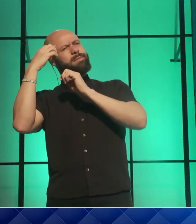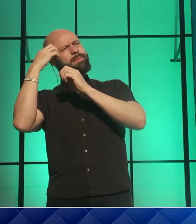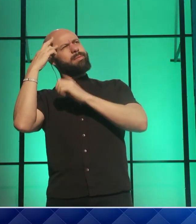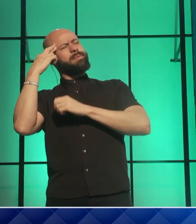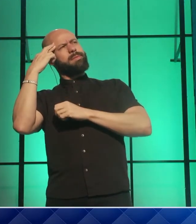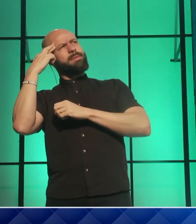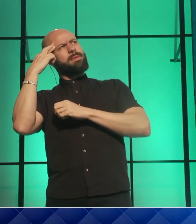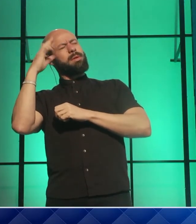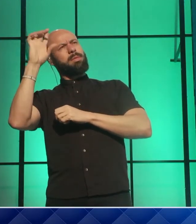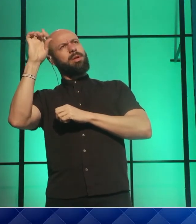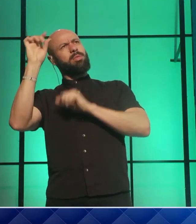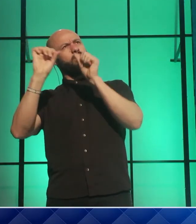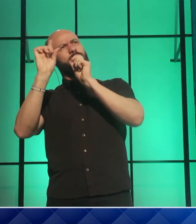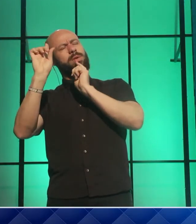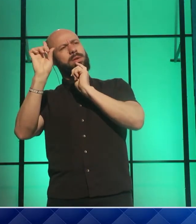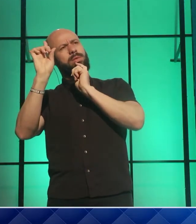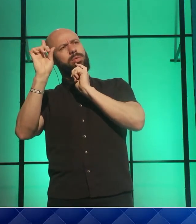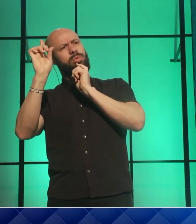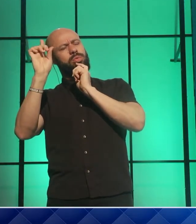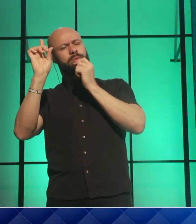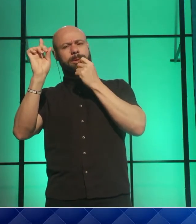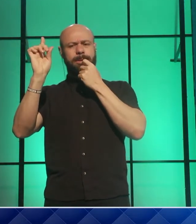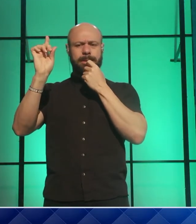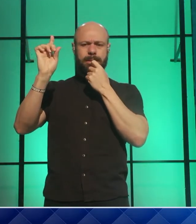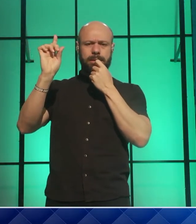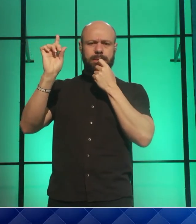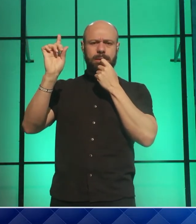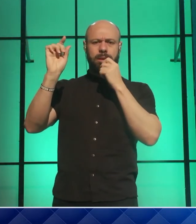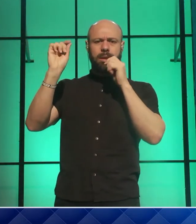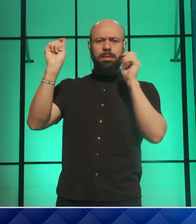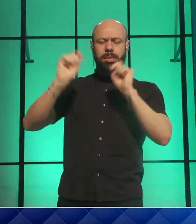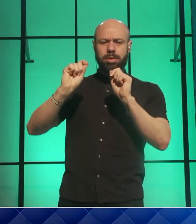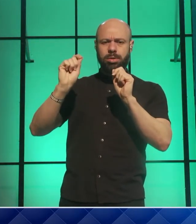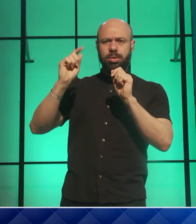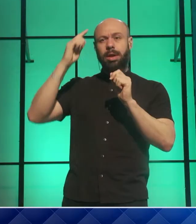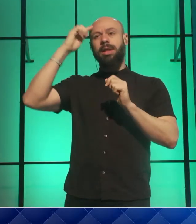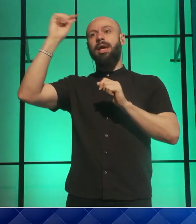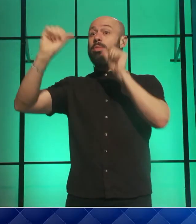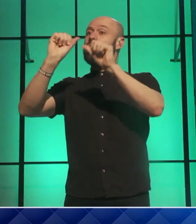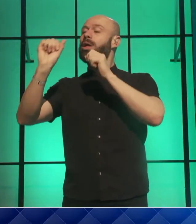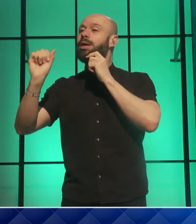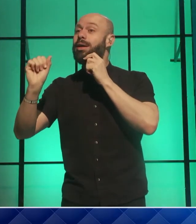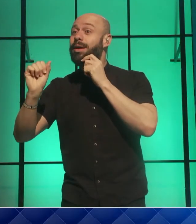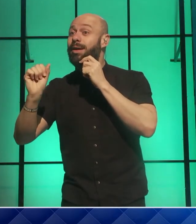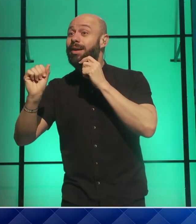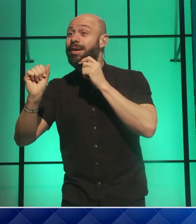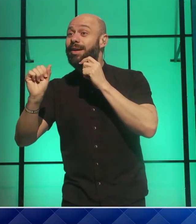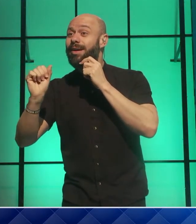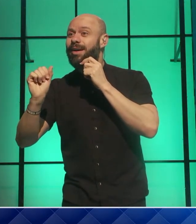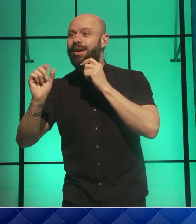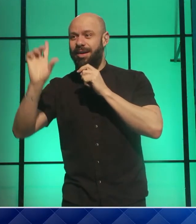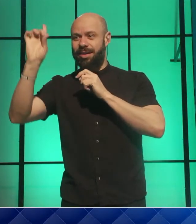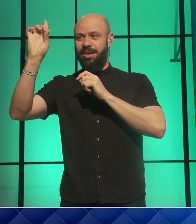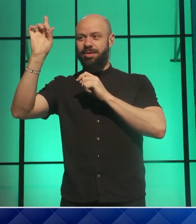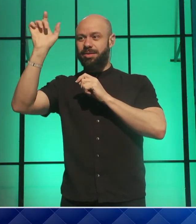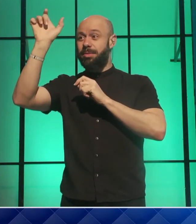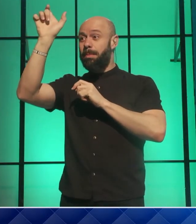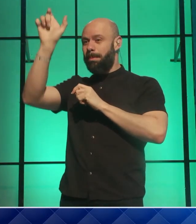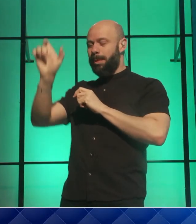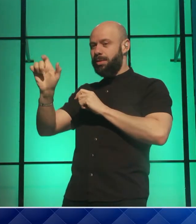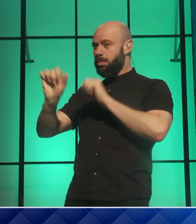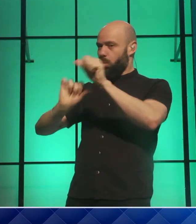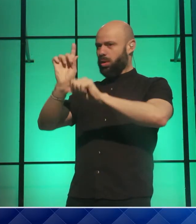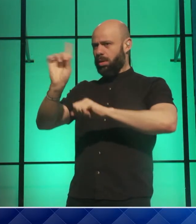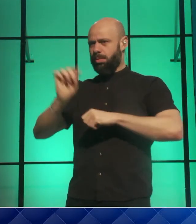Se Deus não muda, Ele pode mudar de ideia? Se Deus não muda,